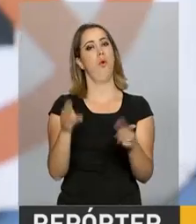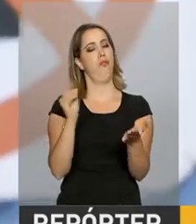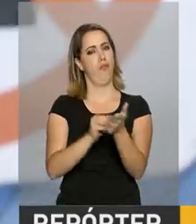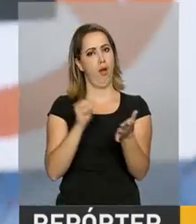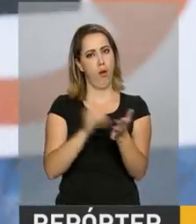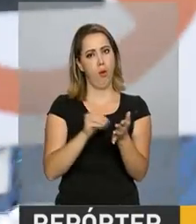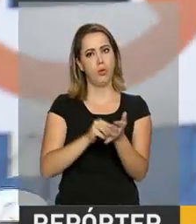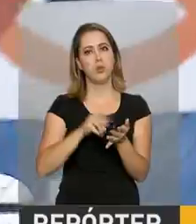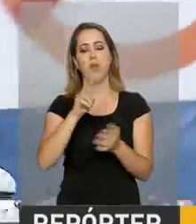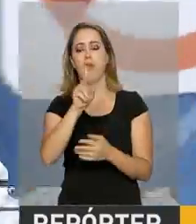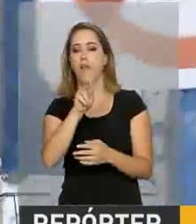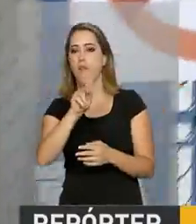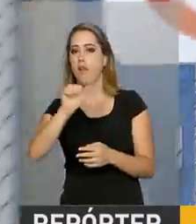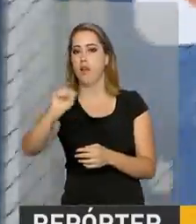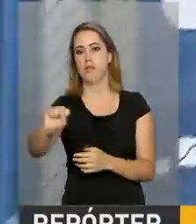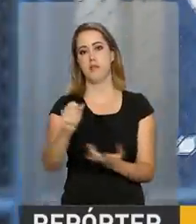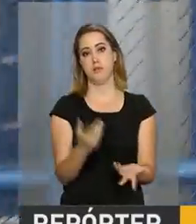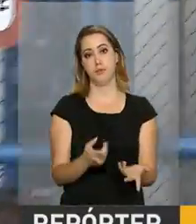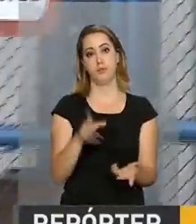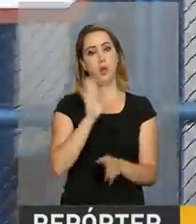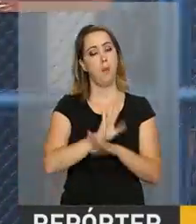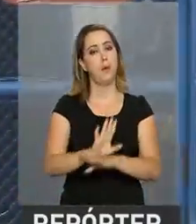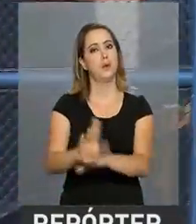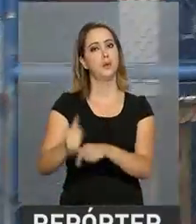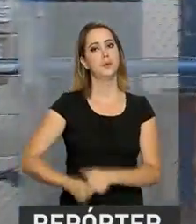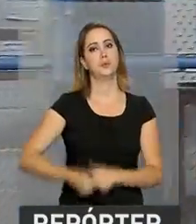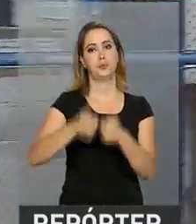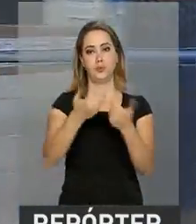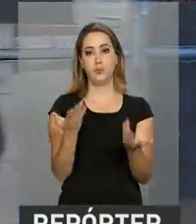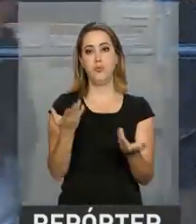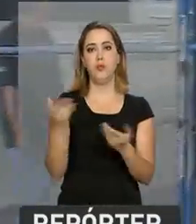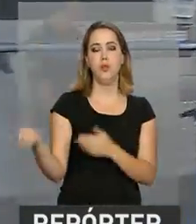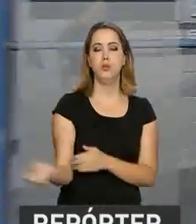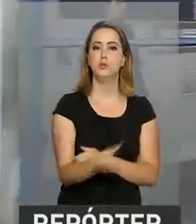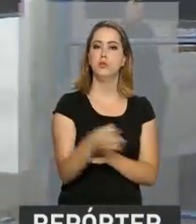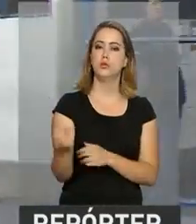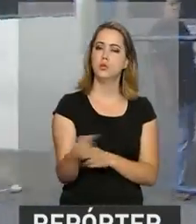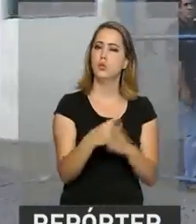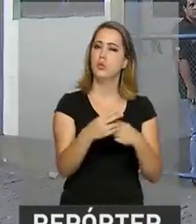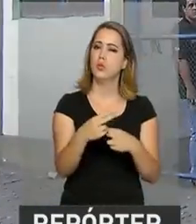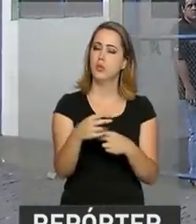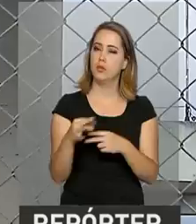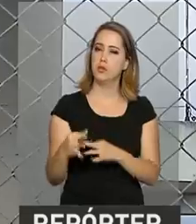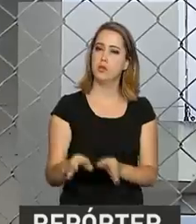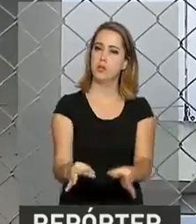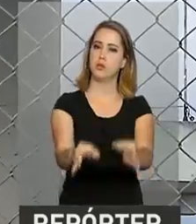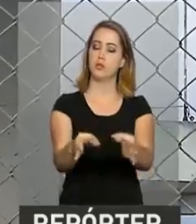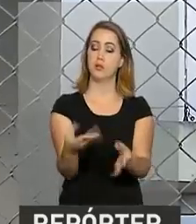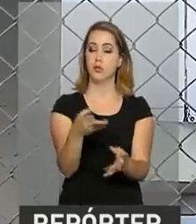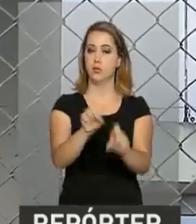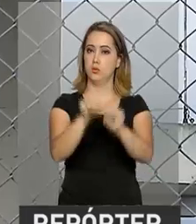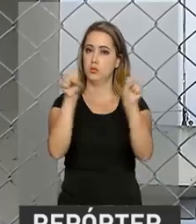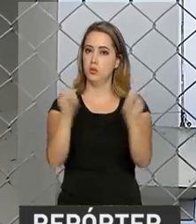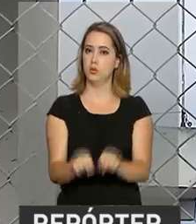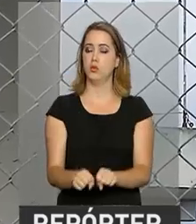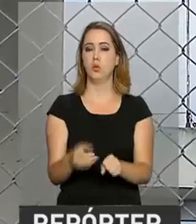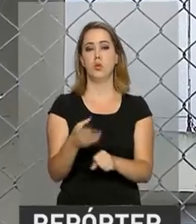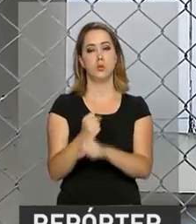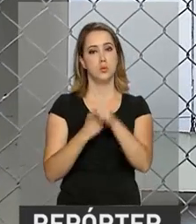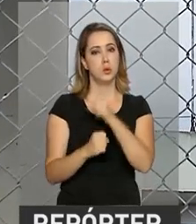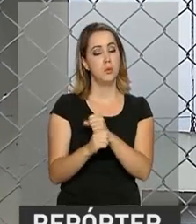vagas para ajudar a resolver a questão e modernizar o sistema no fim de dezembro o governo federal destinou 1